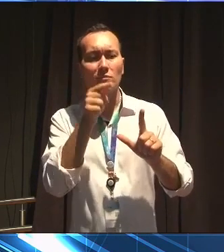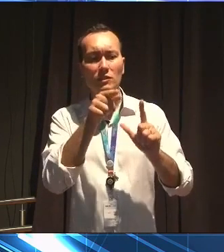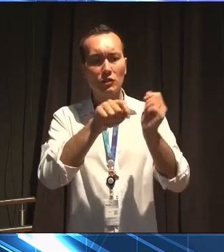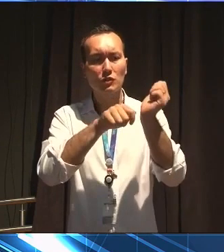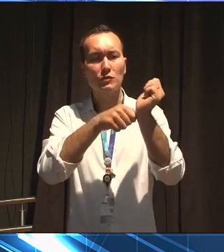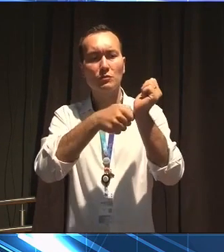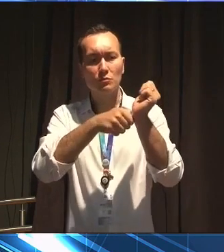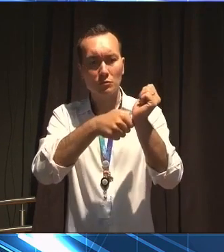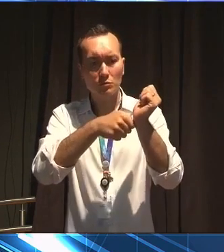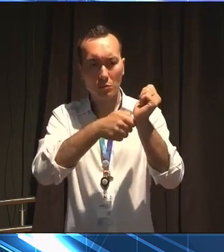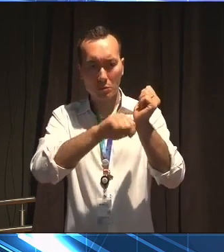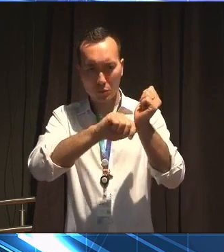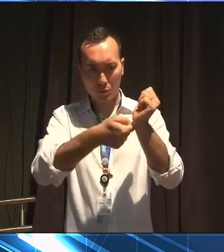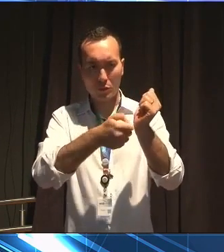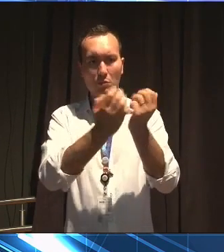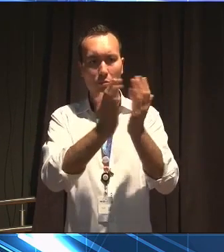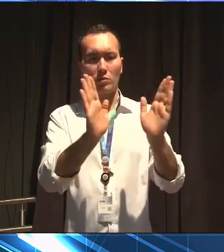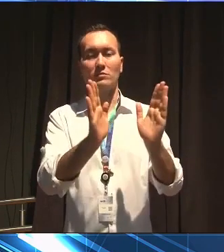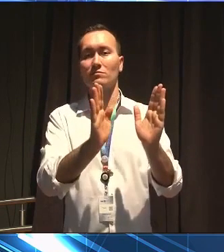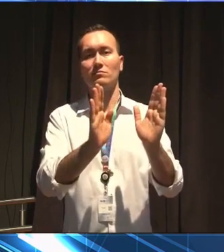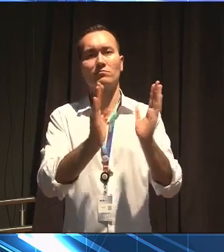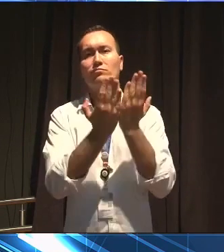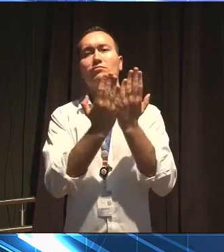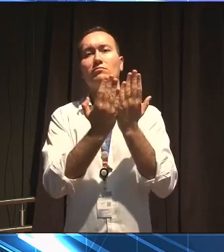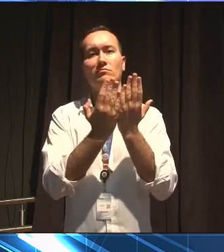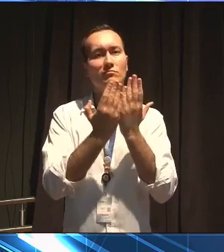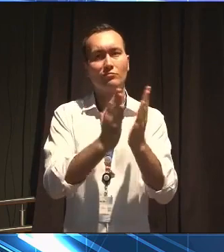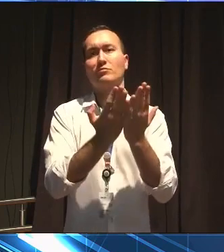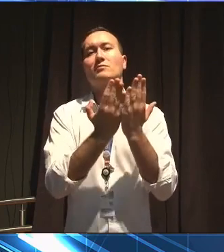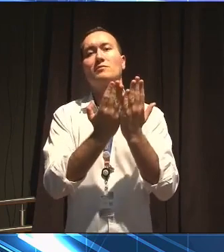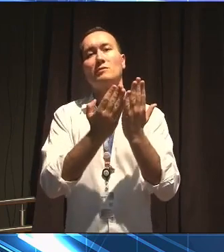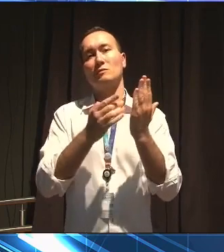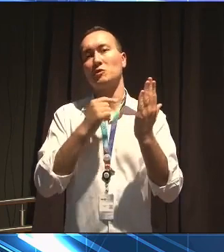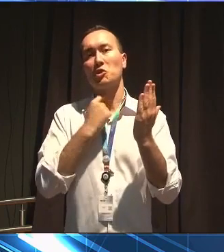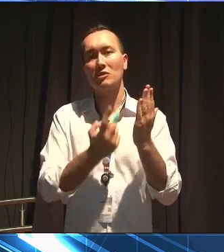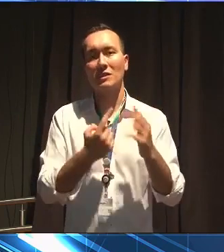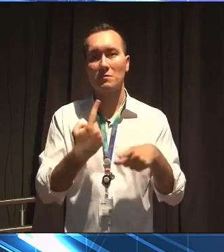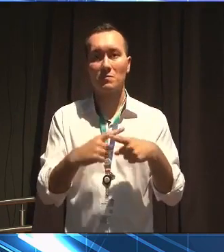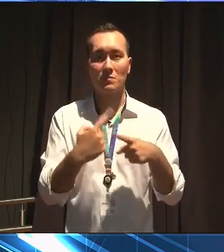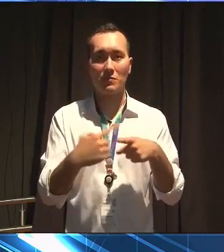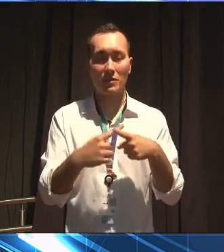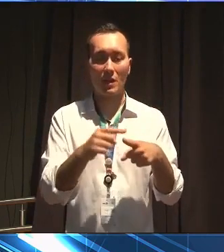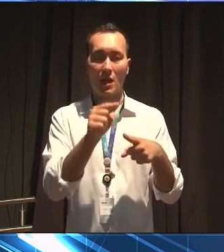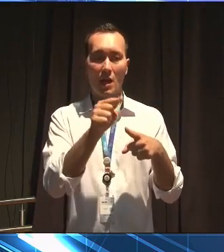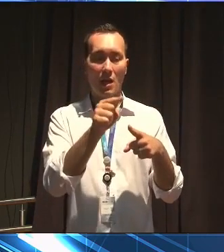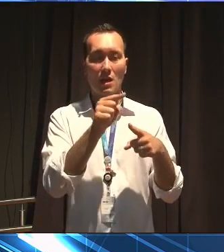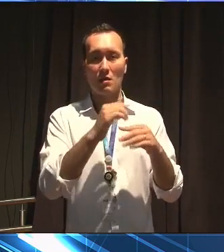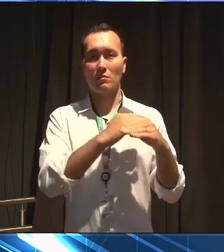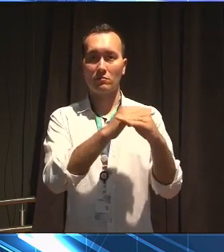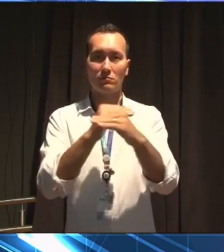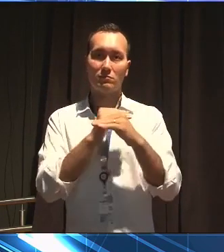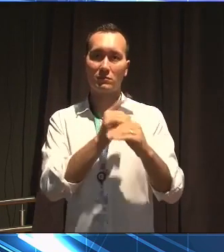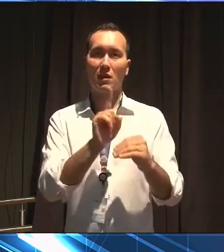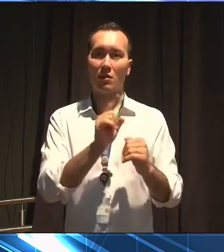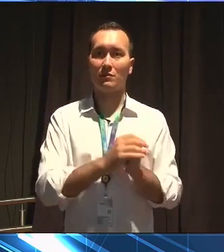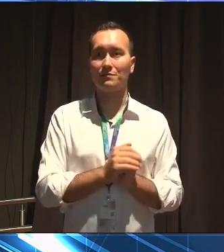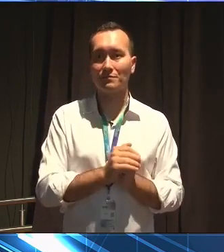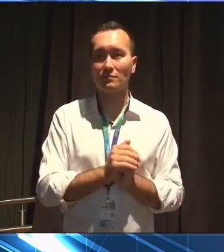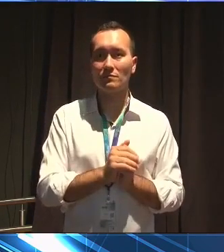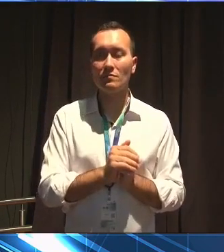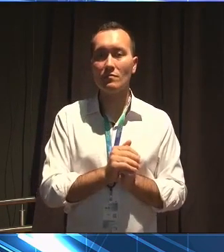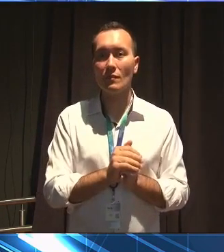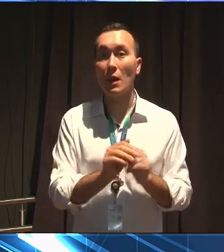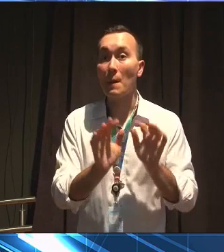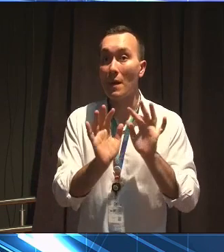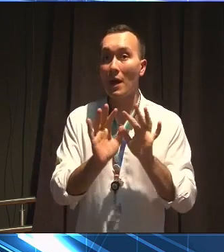E aí entra o JWT e o JWT resolve esse problema. Primeiro, ele é padronizado, ele tem um RFC. O JWT tem